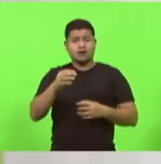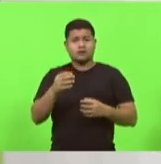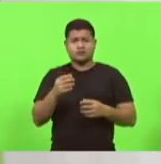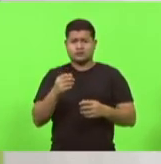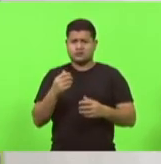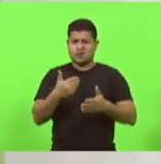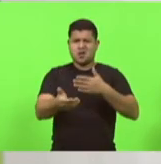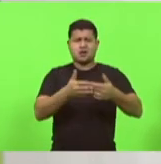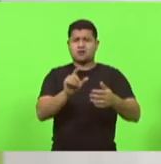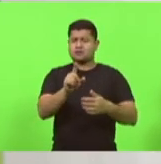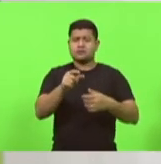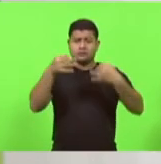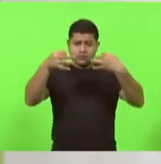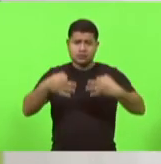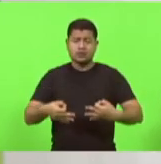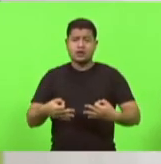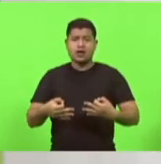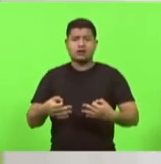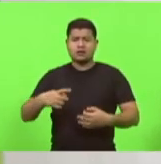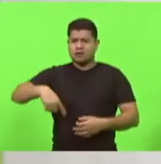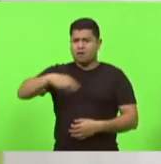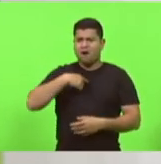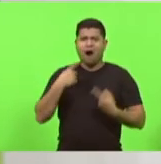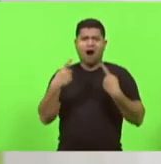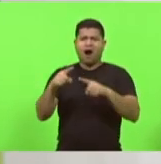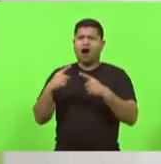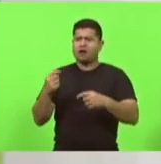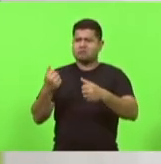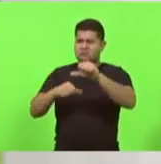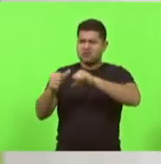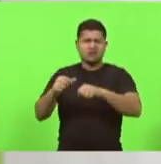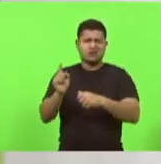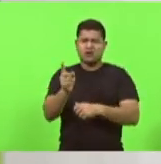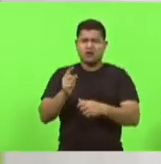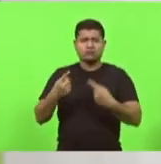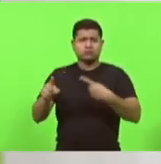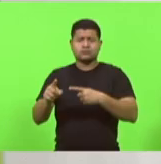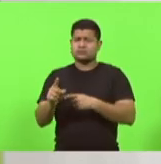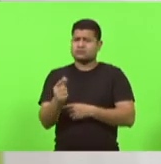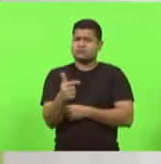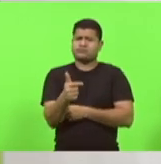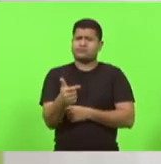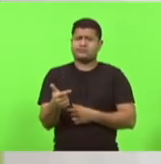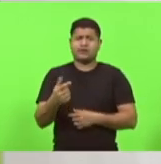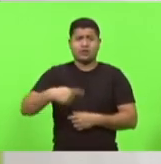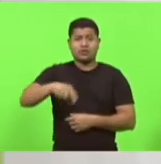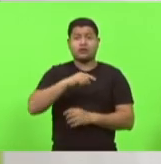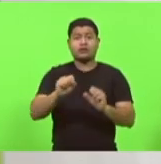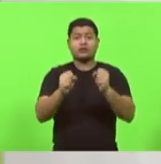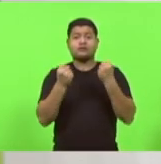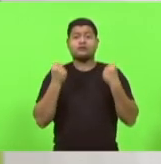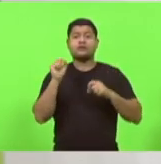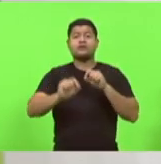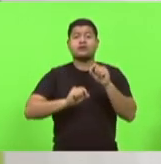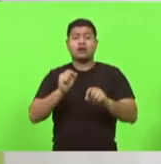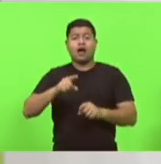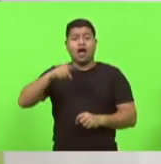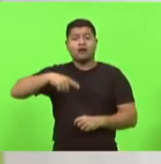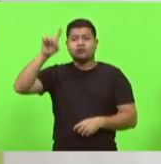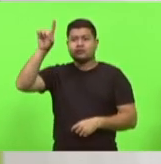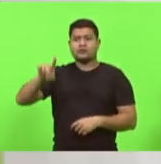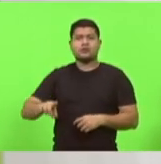Ninguém é contra a mudança. O que nós temos defendido aqui é direito dos